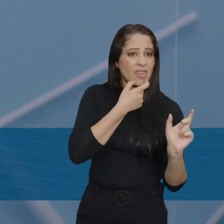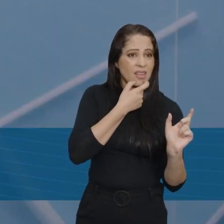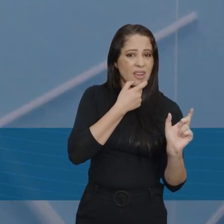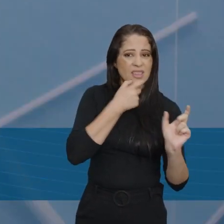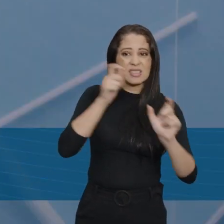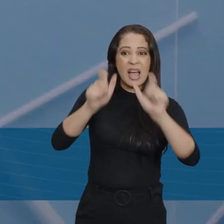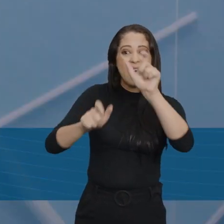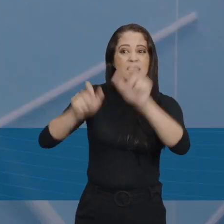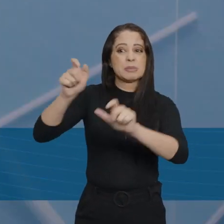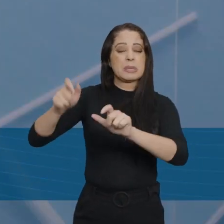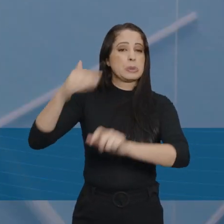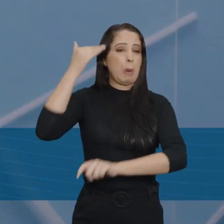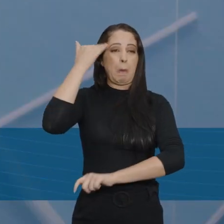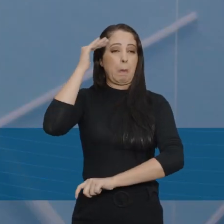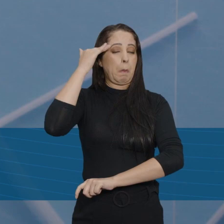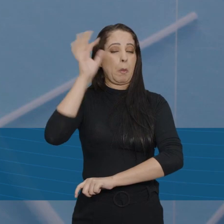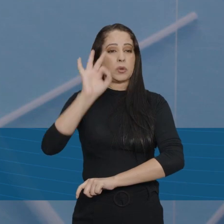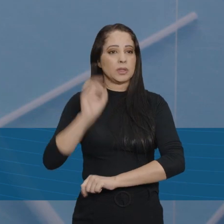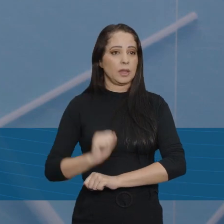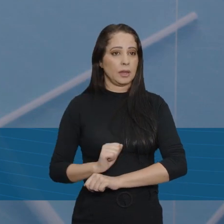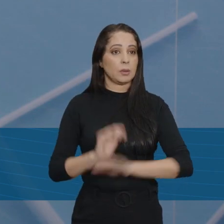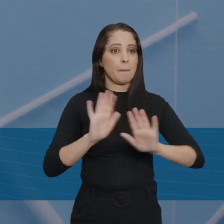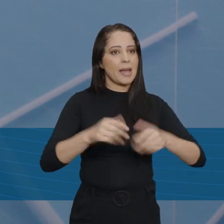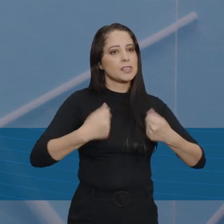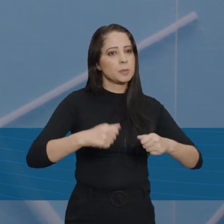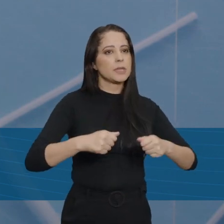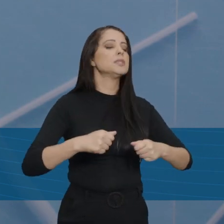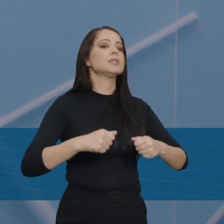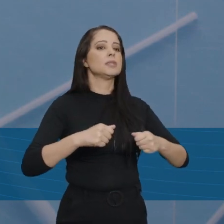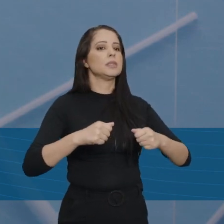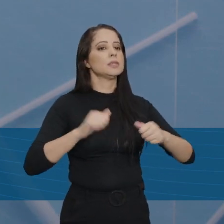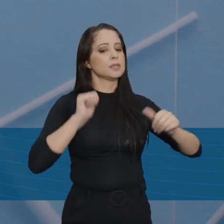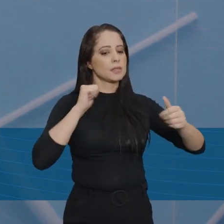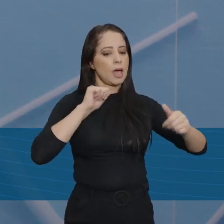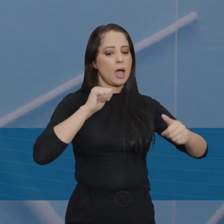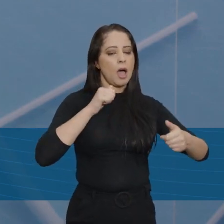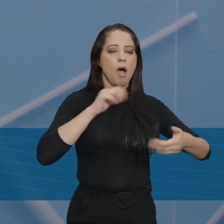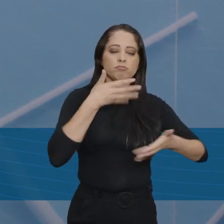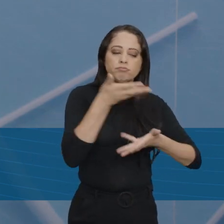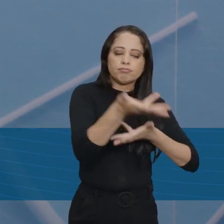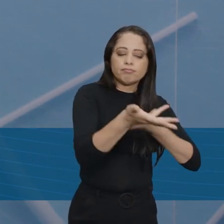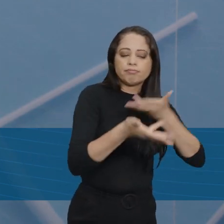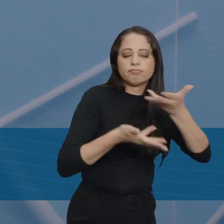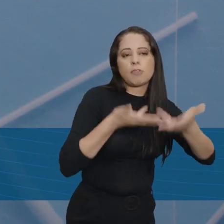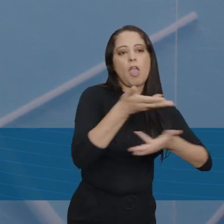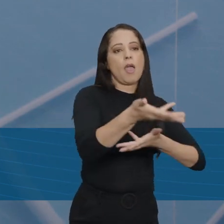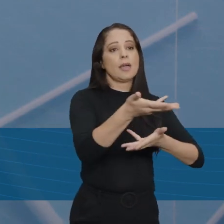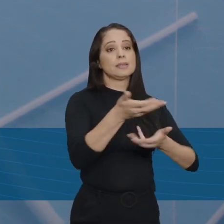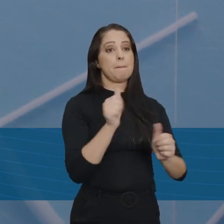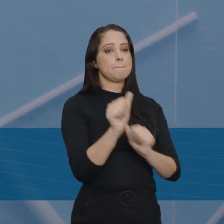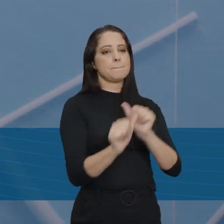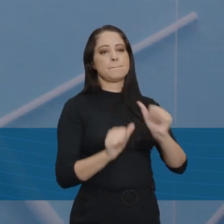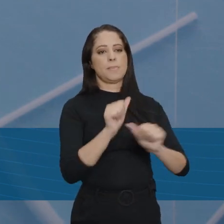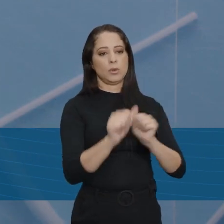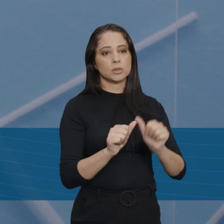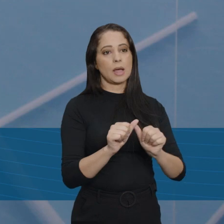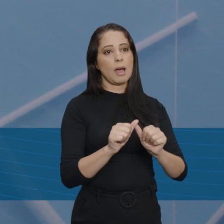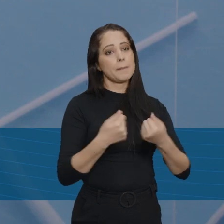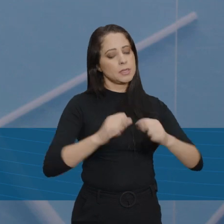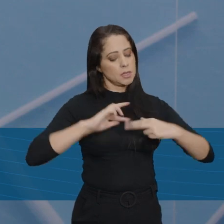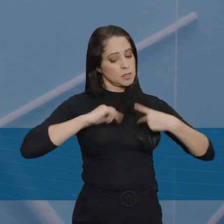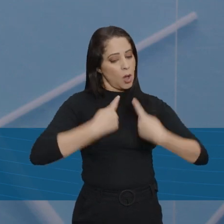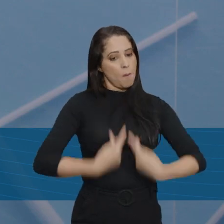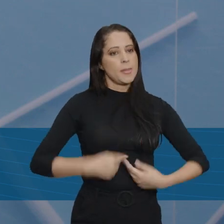né, transformar aí, né, a educação, enfim, as relações, né, em